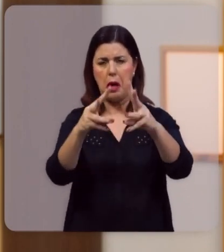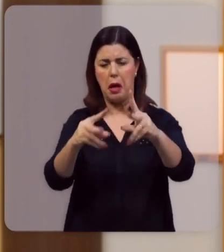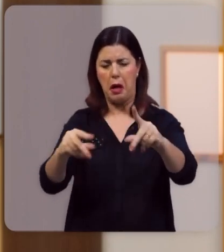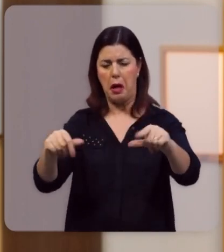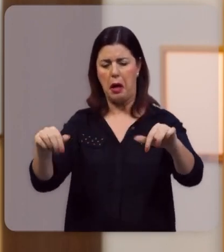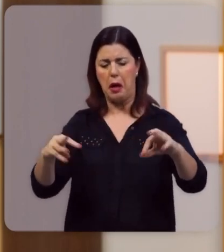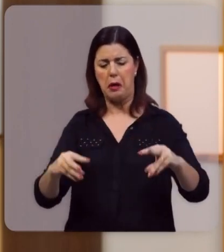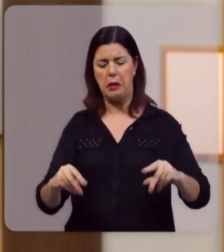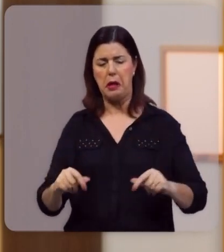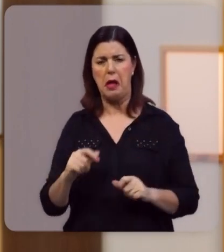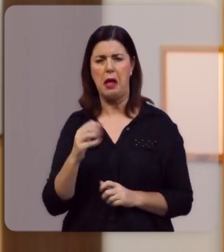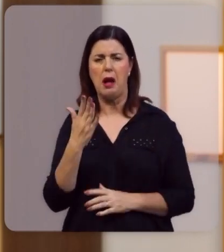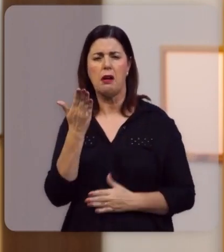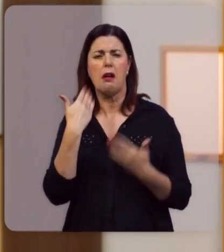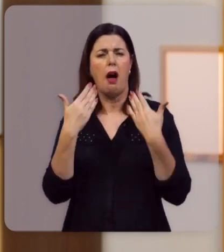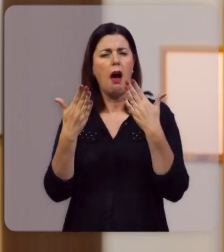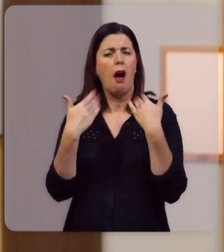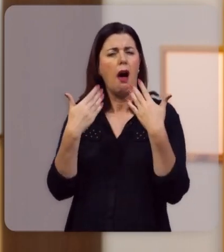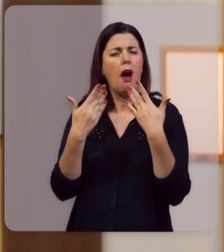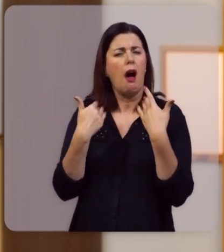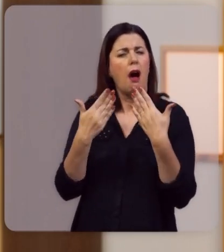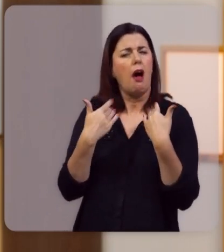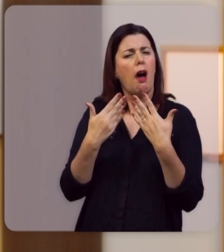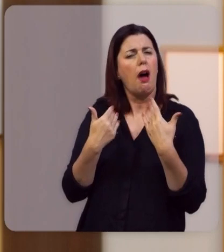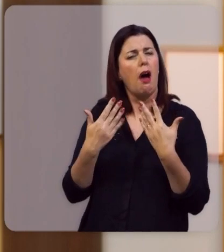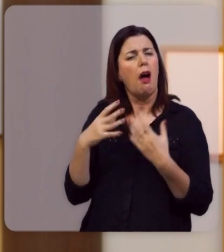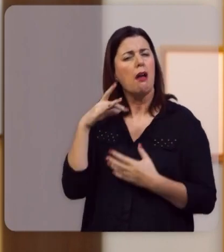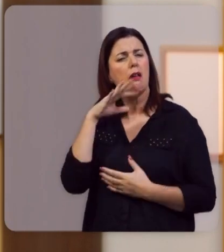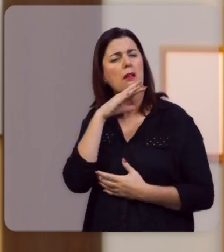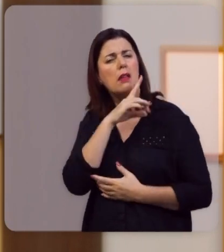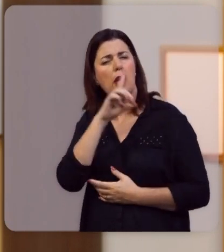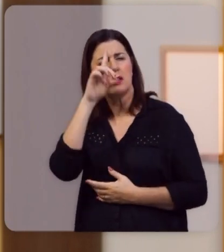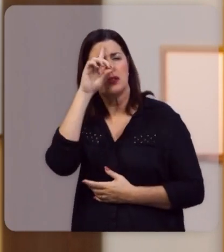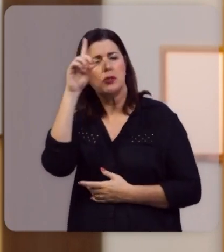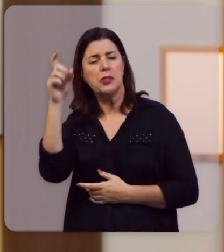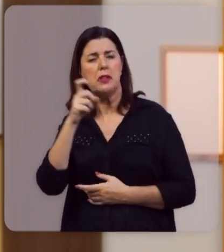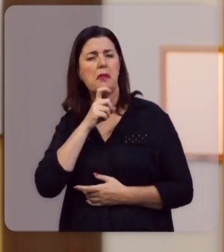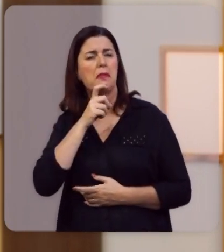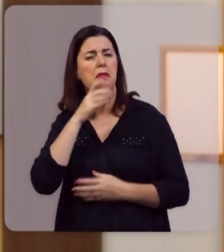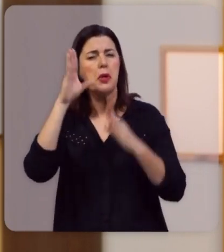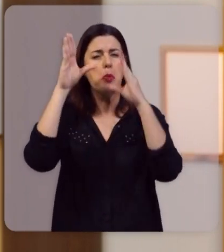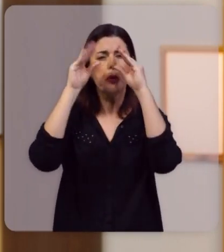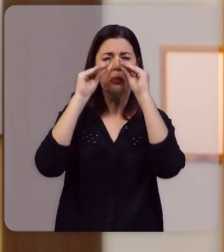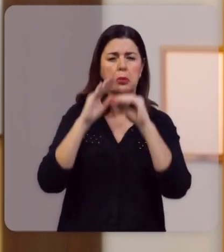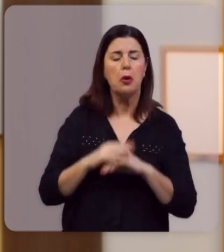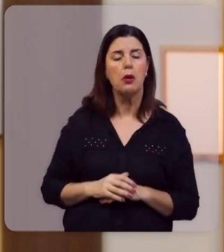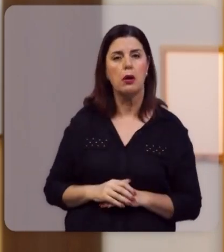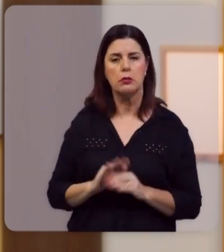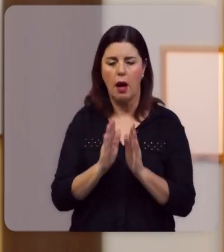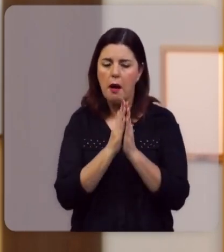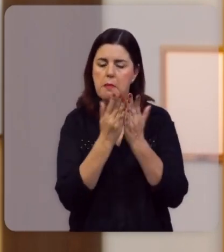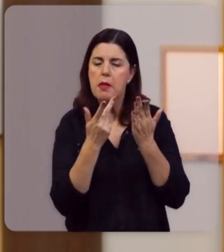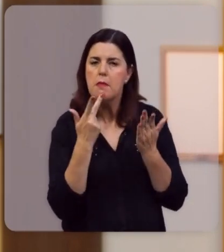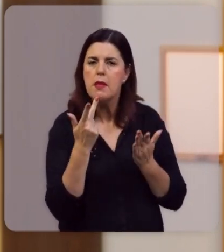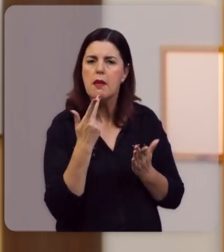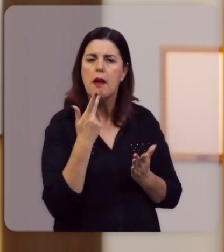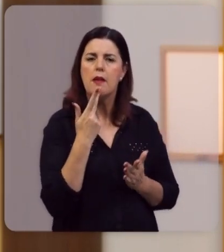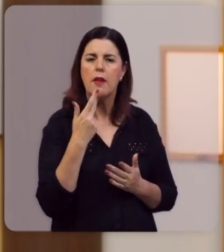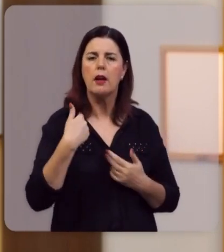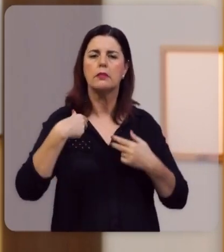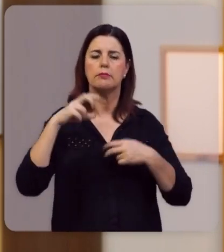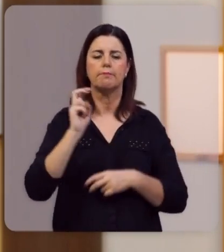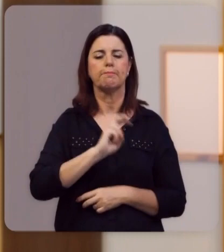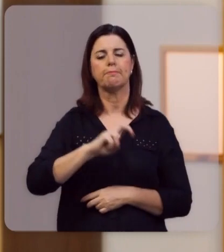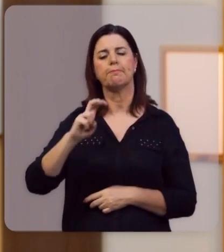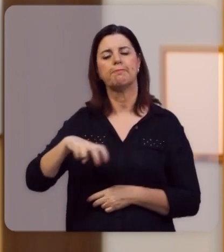areias esbraseantes, um lugar inóspito, quente de dia, gelado de noite. E diz a Bíblia que ele sai